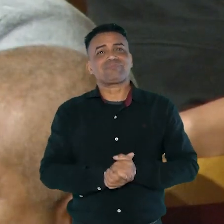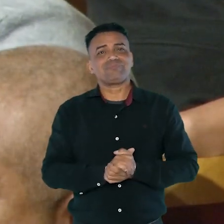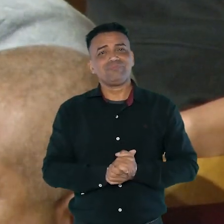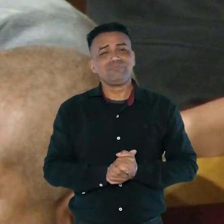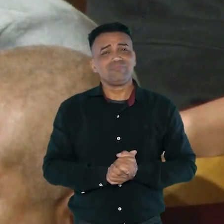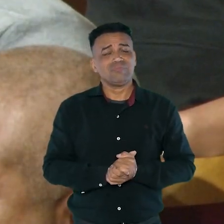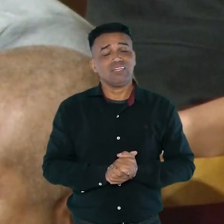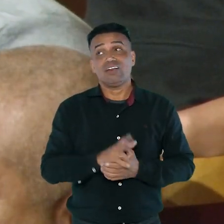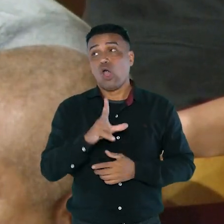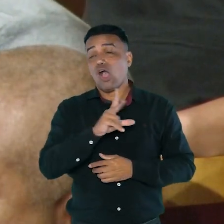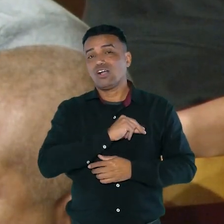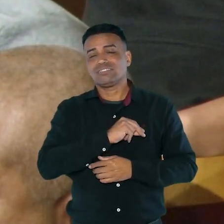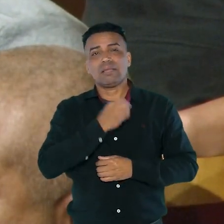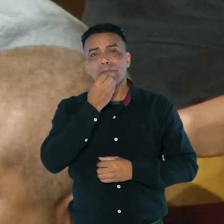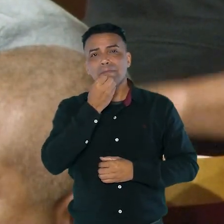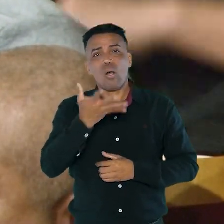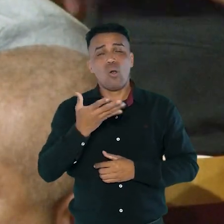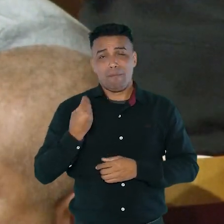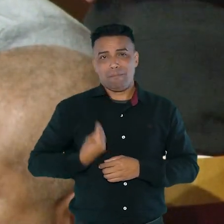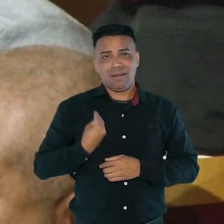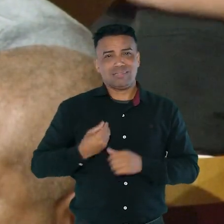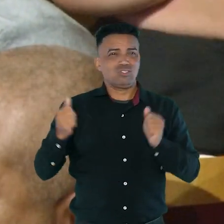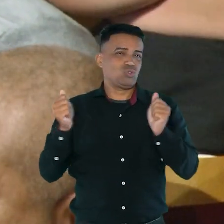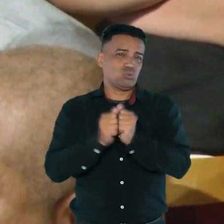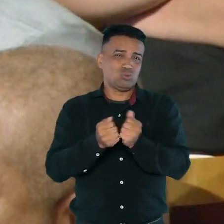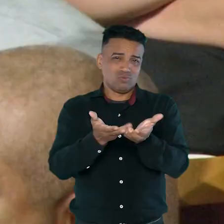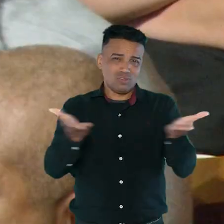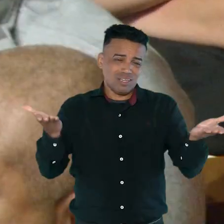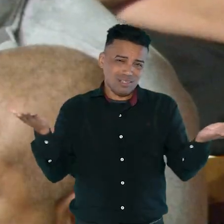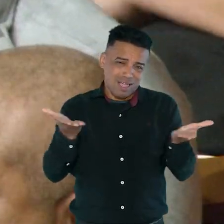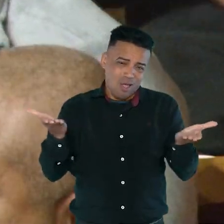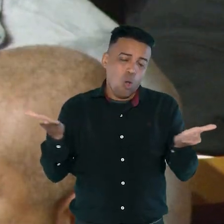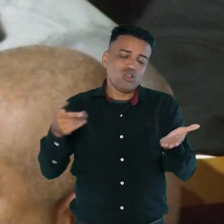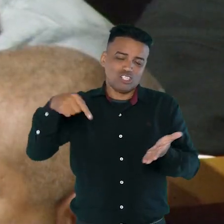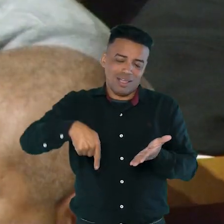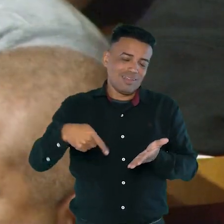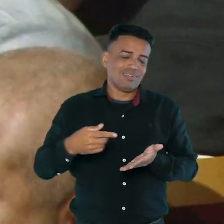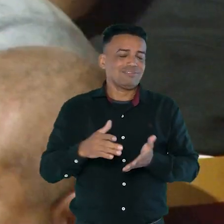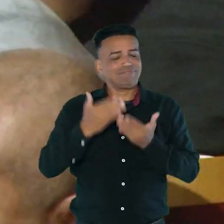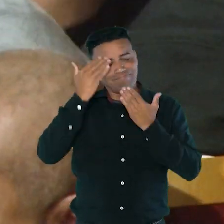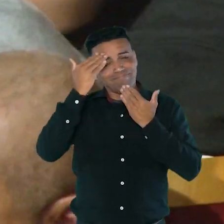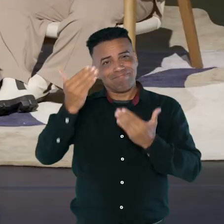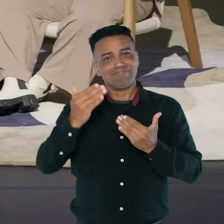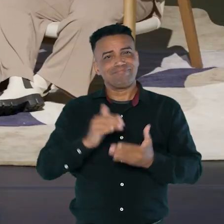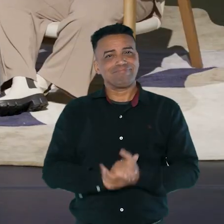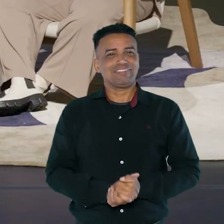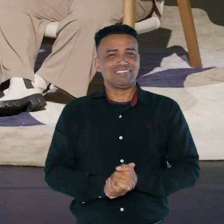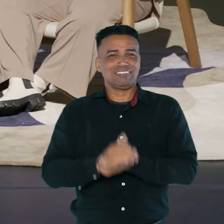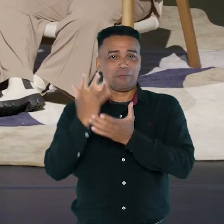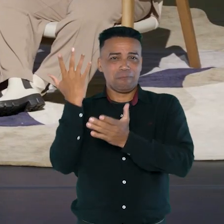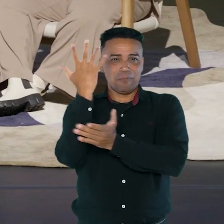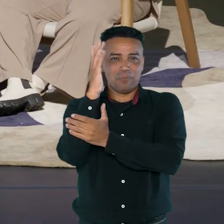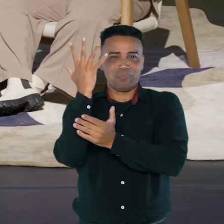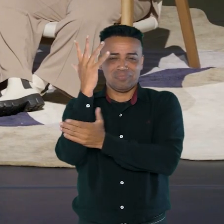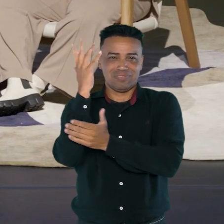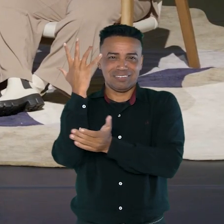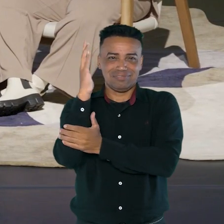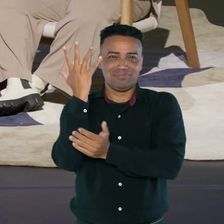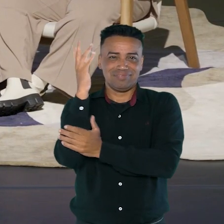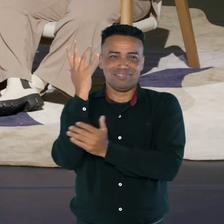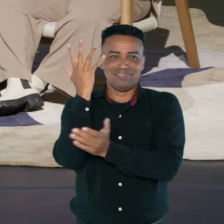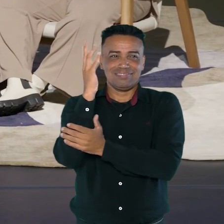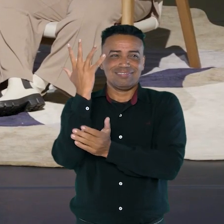e, nossa, muito bom estar aqui hoje com vocês. Ana Paula é uma jovem negra com aproximadamente 30 anos.